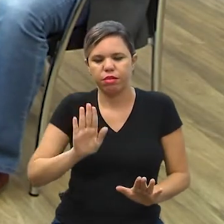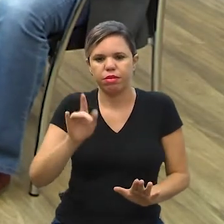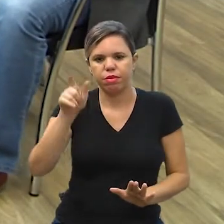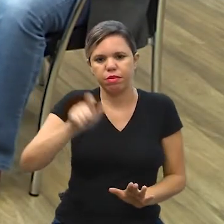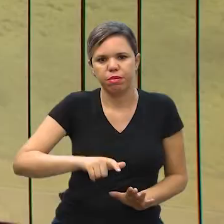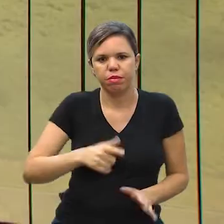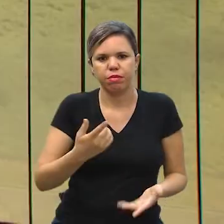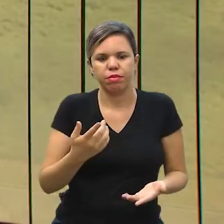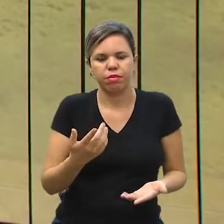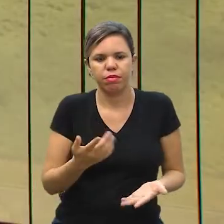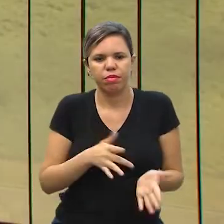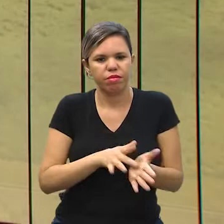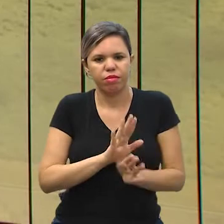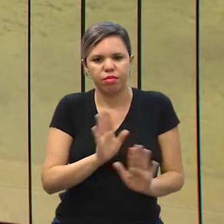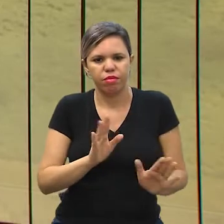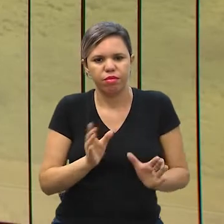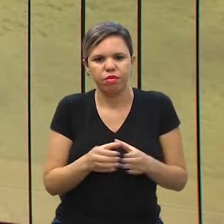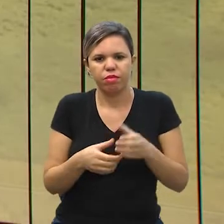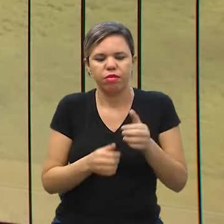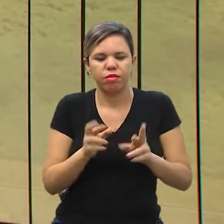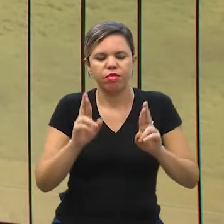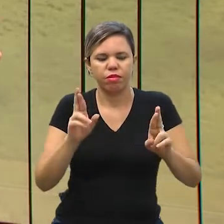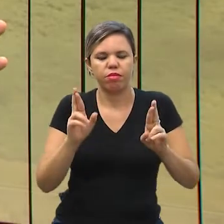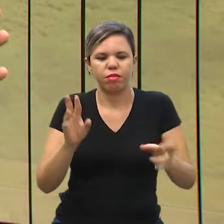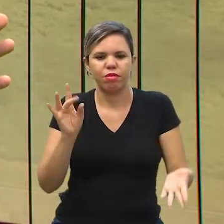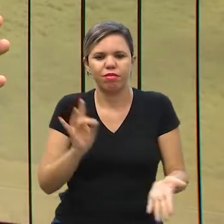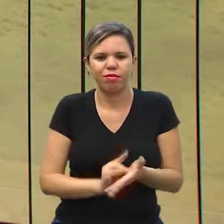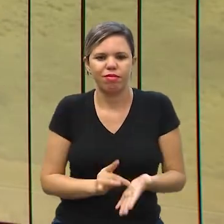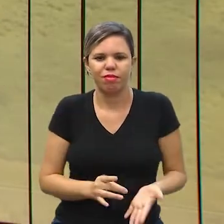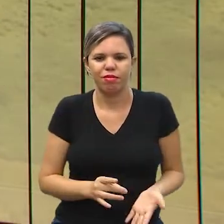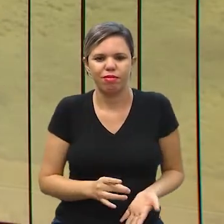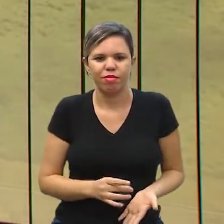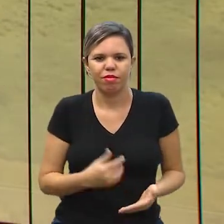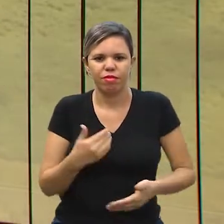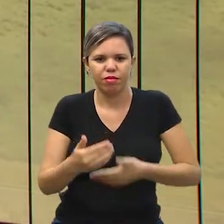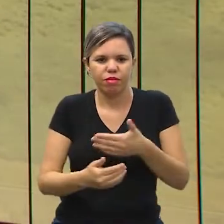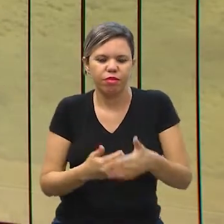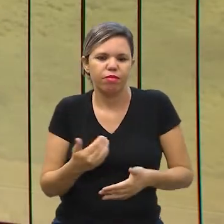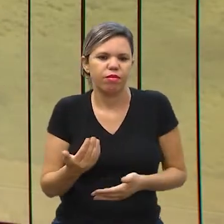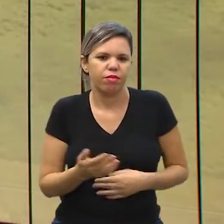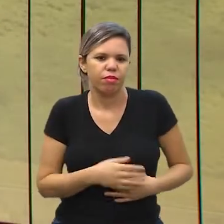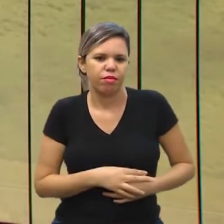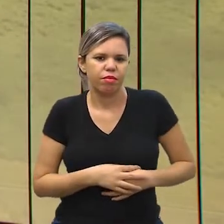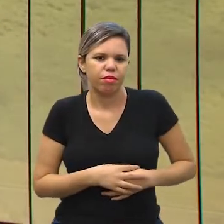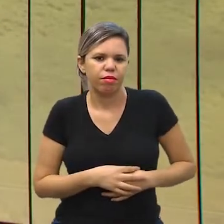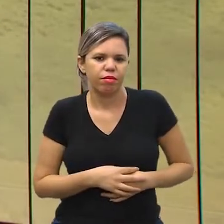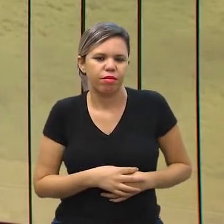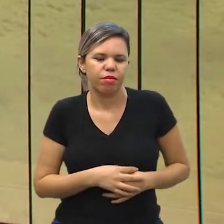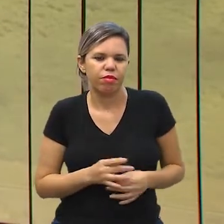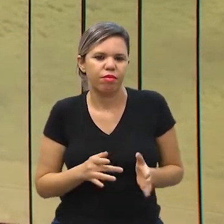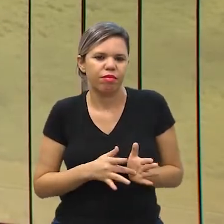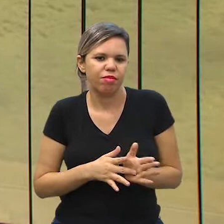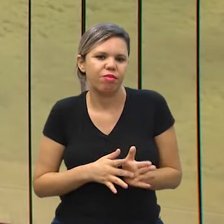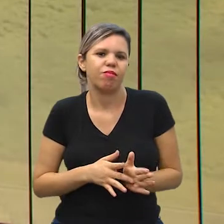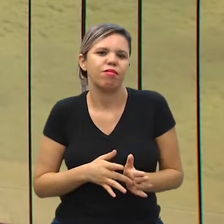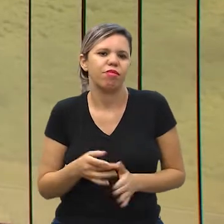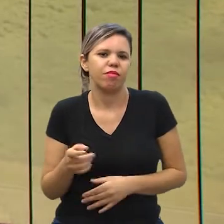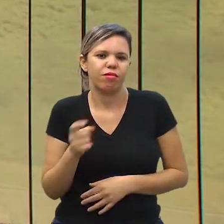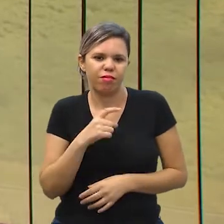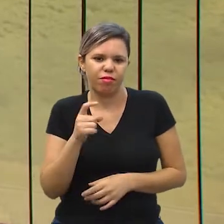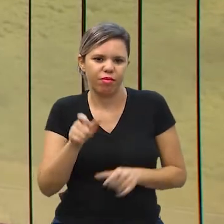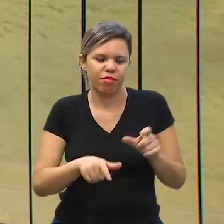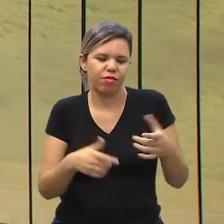falei com o cara que faz firula e não fala o time que torce de fato velho já tem um passo ali que vai enganar